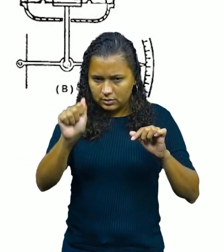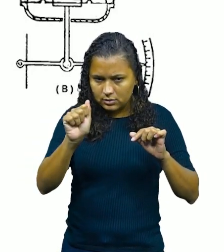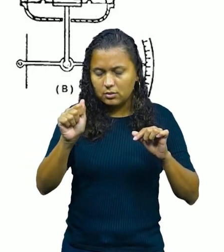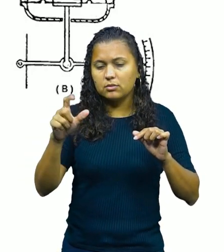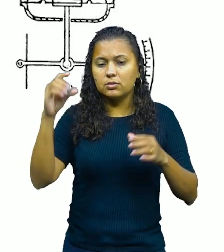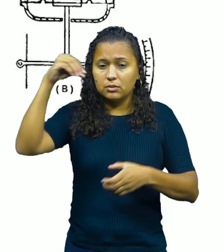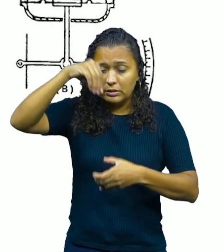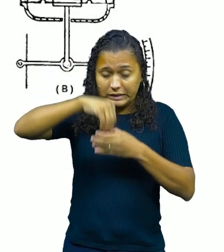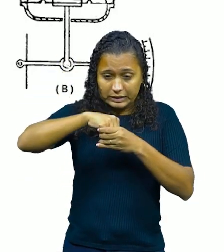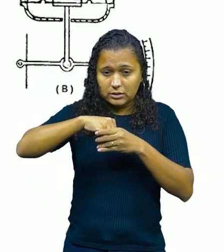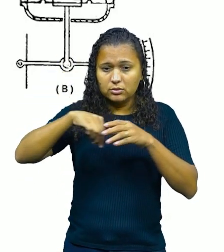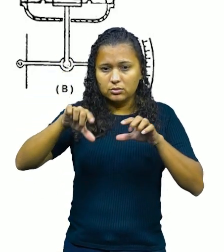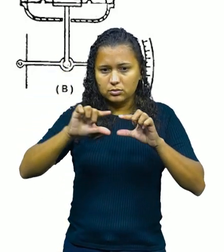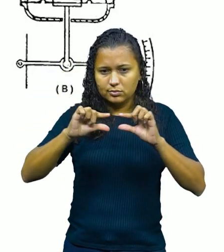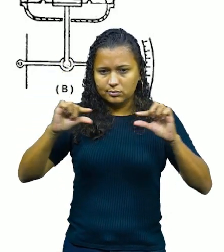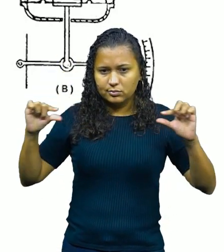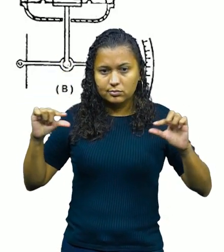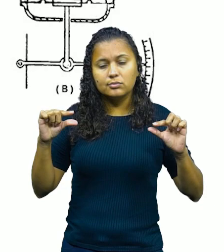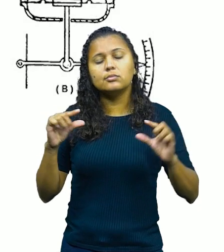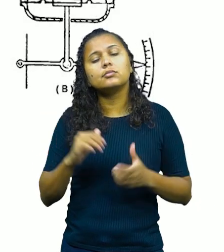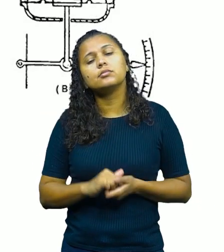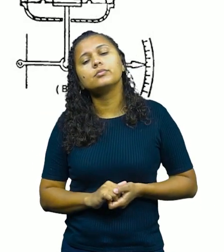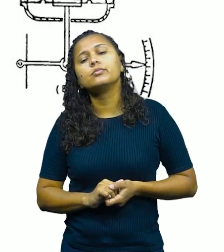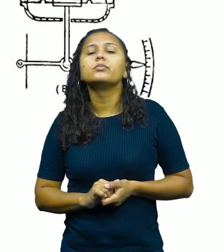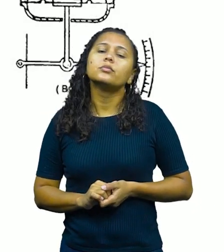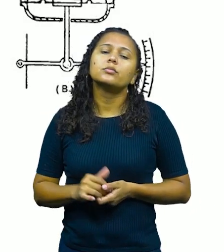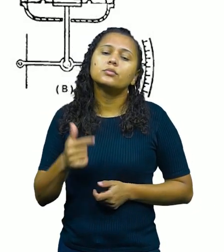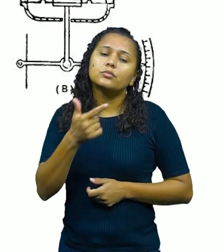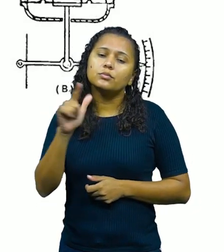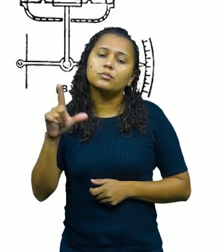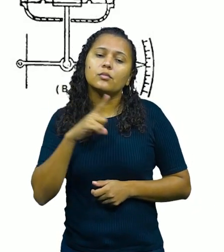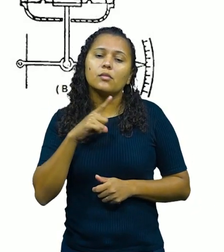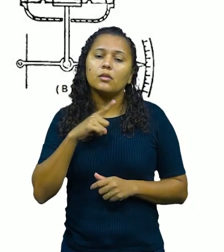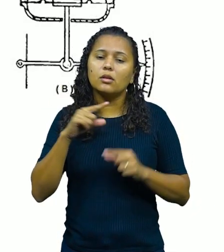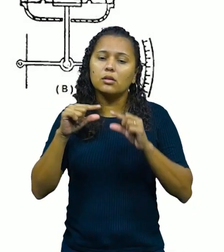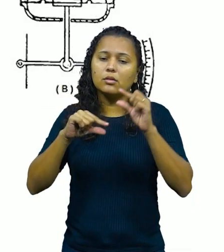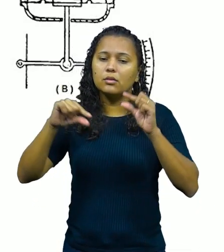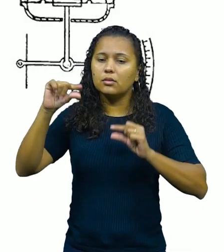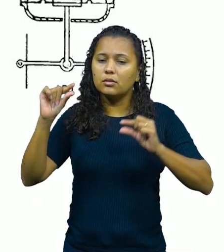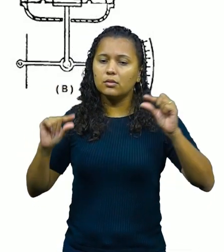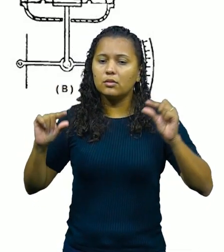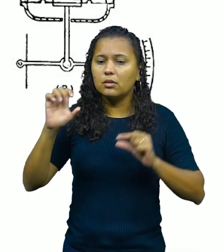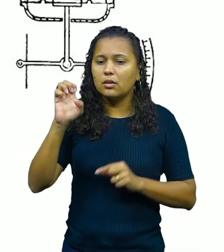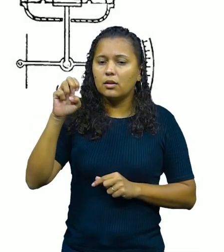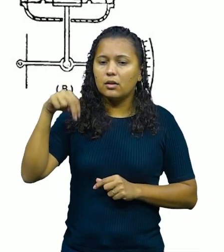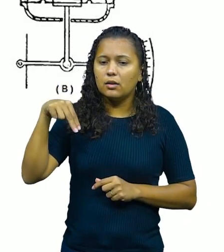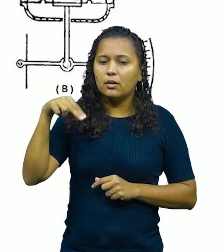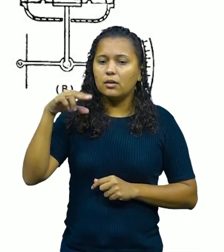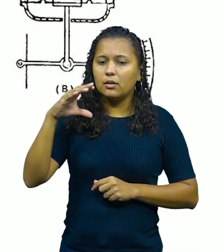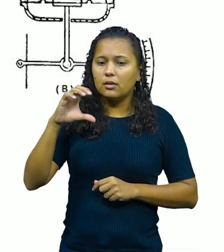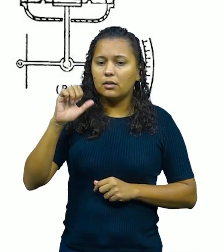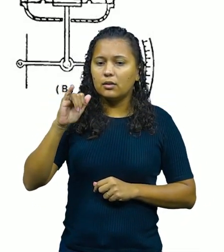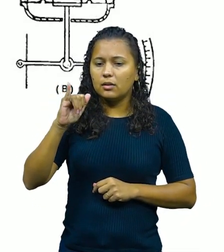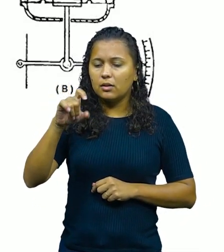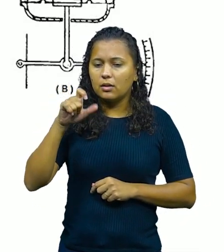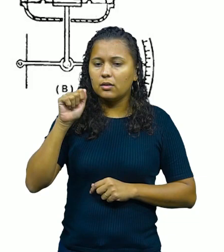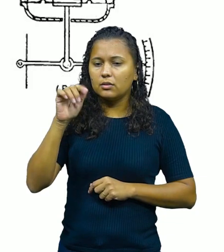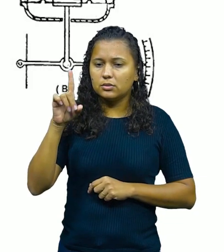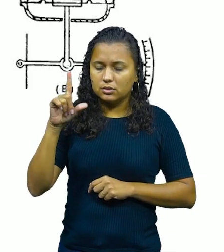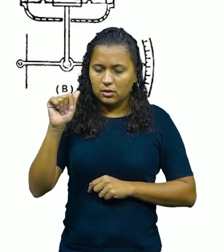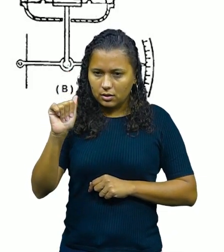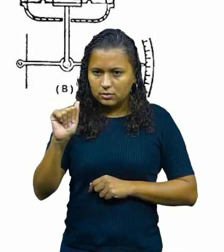ali dentro de uma cápsula propriamente dita. O de cápsula de diafragma